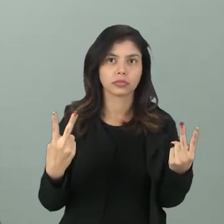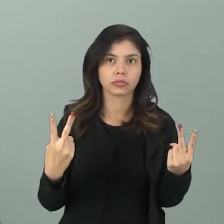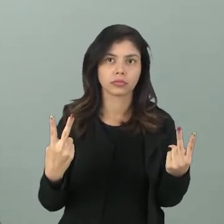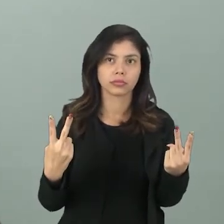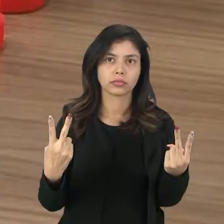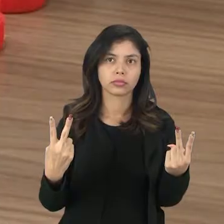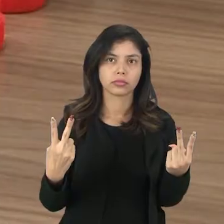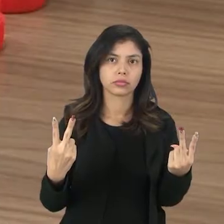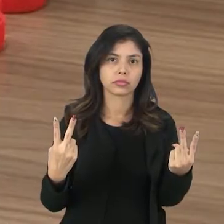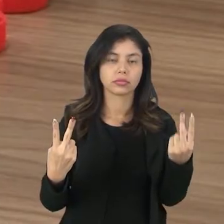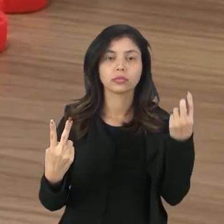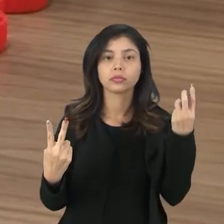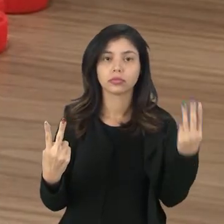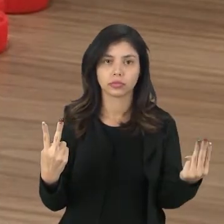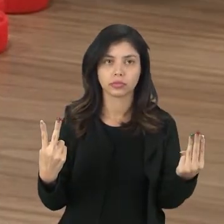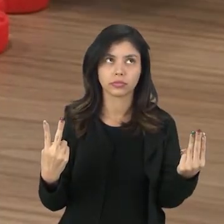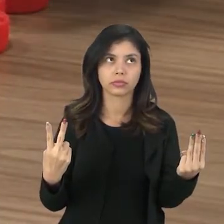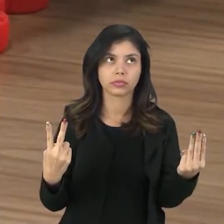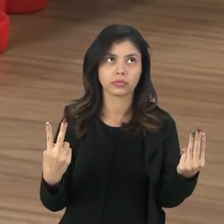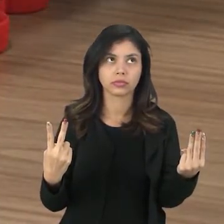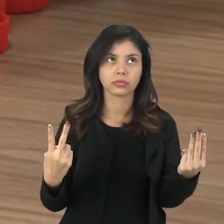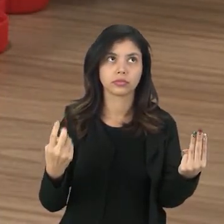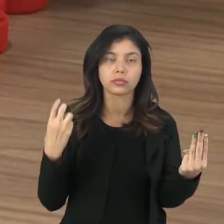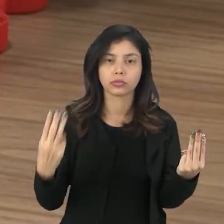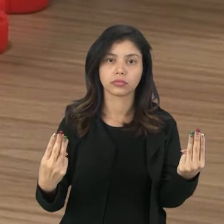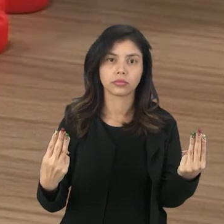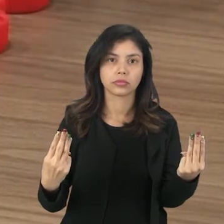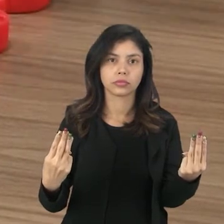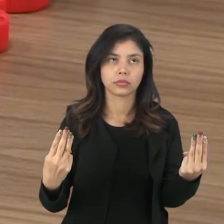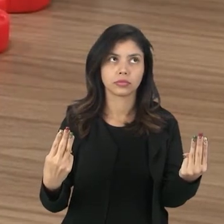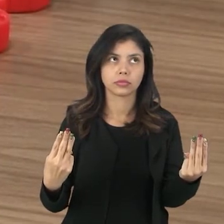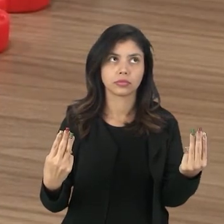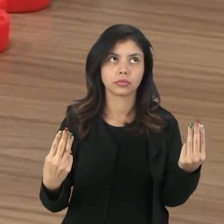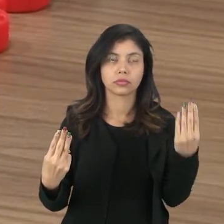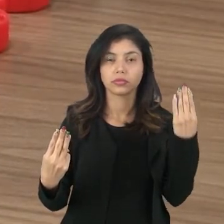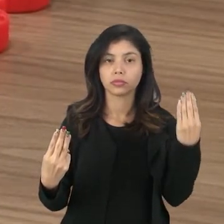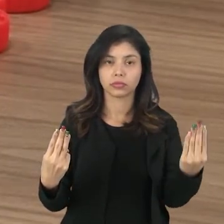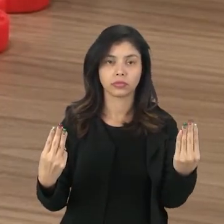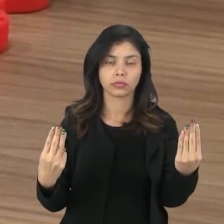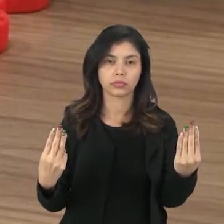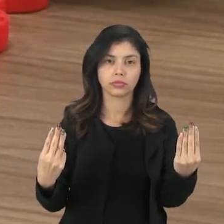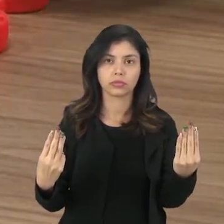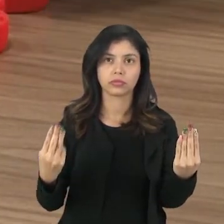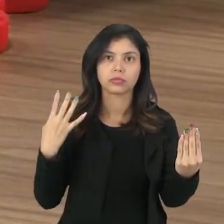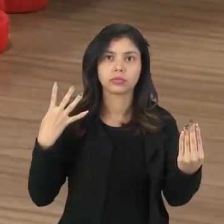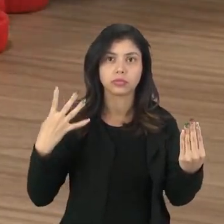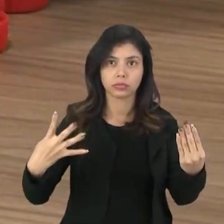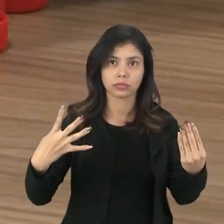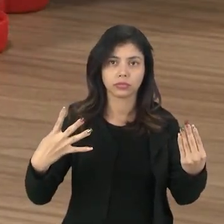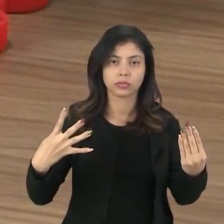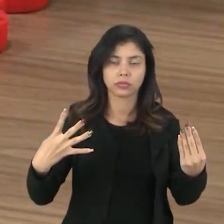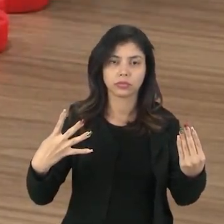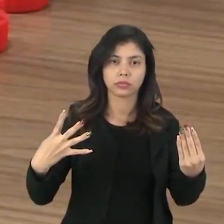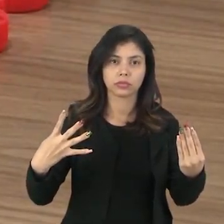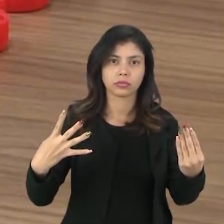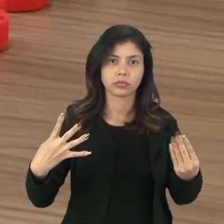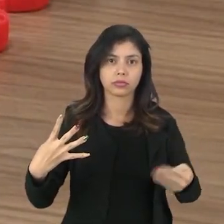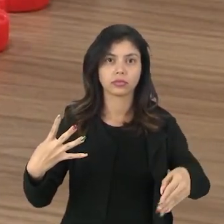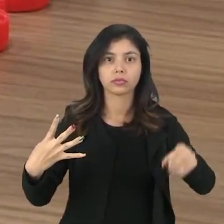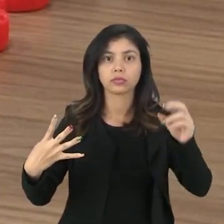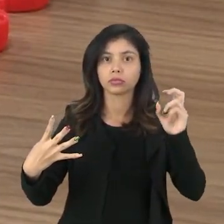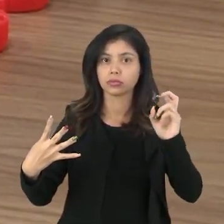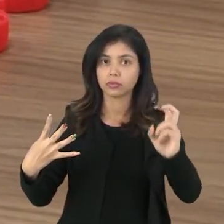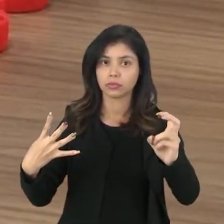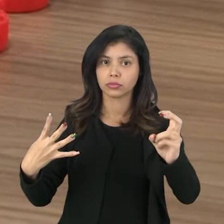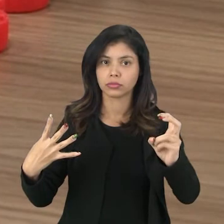1 do Cebolinha. 1 voto da Mônica, outro do Cebolinha. 1 voto da Mônica, outro do